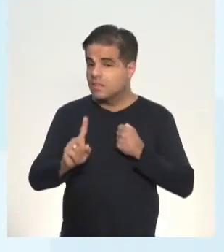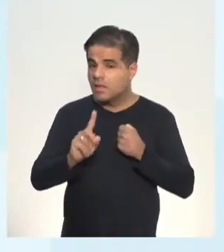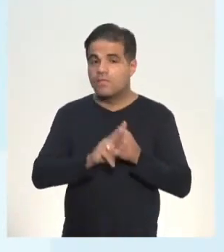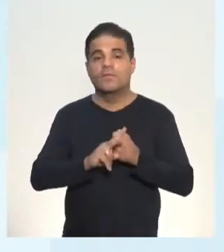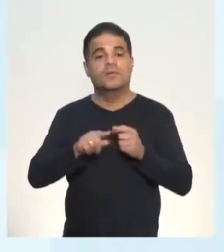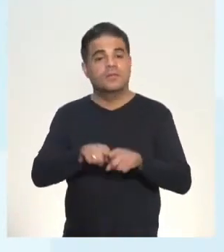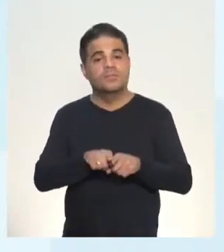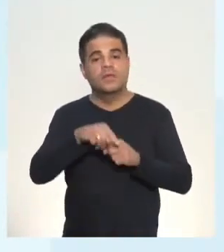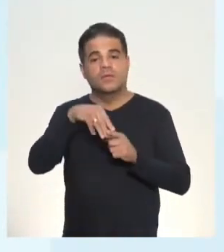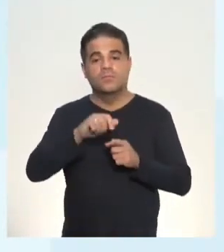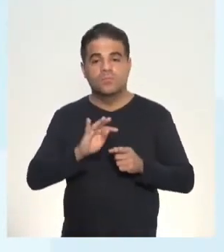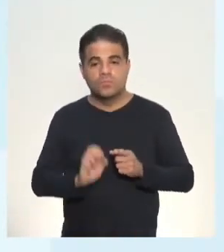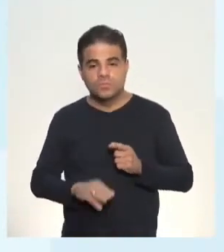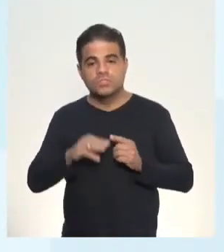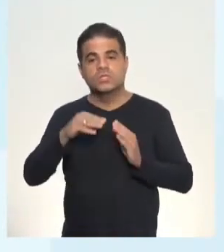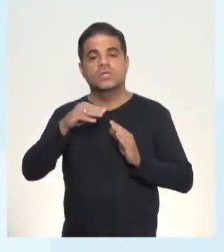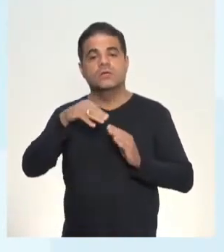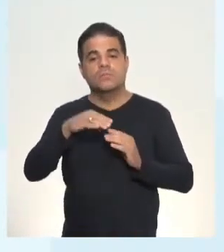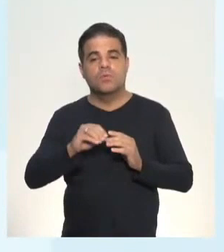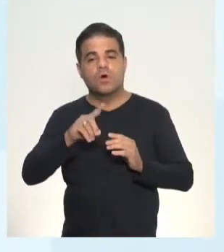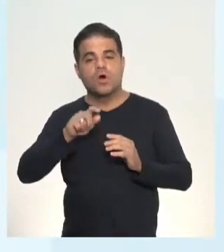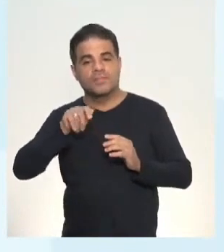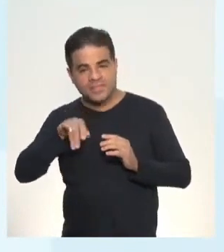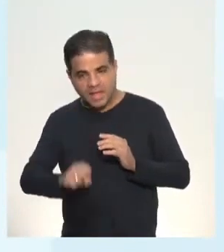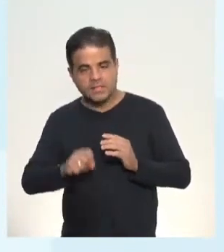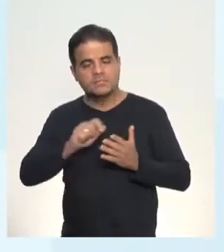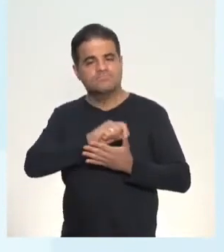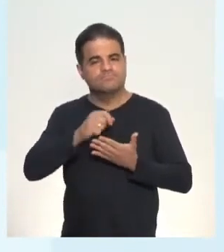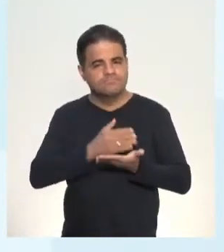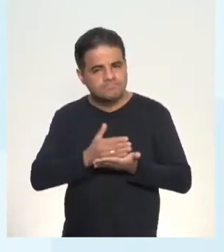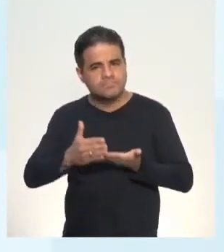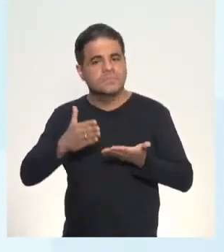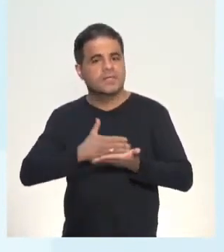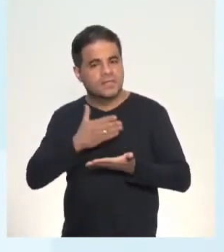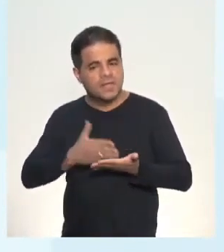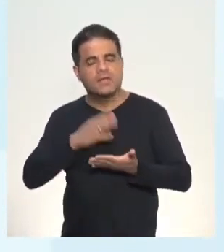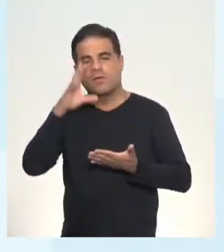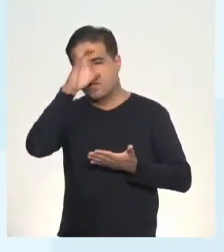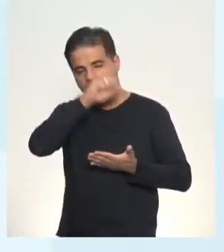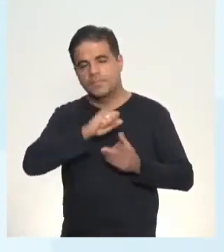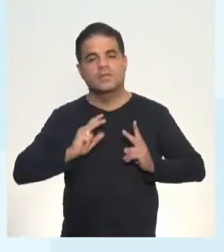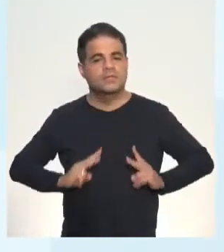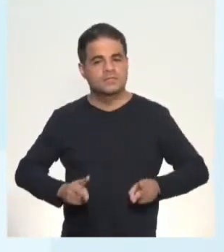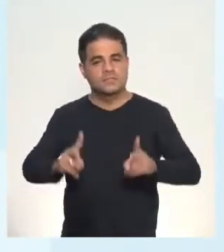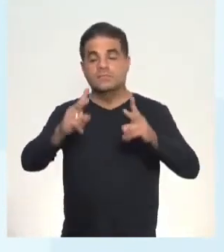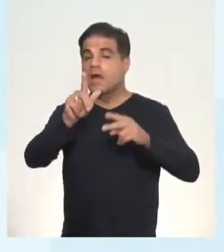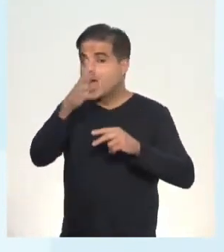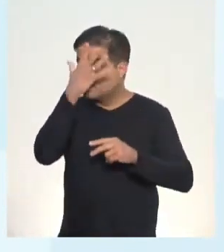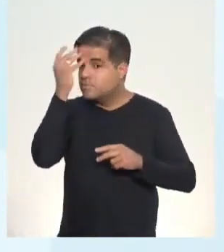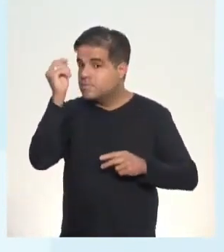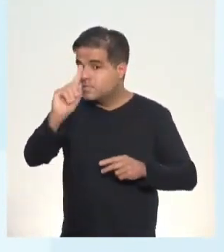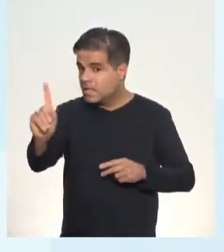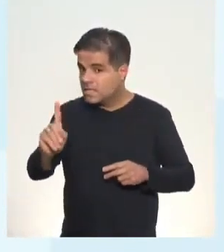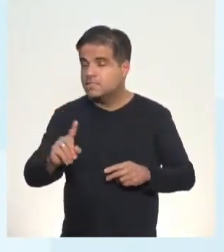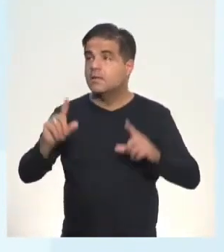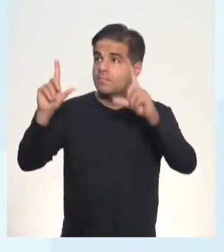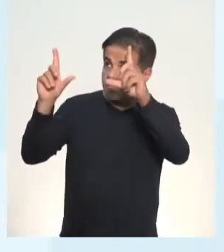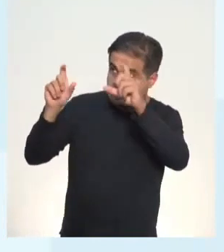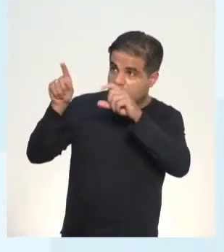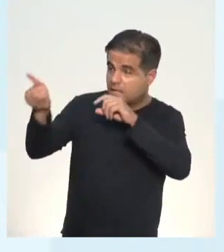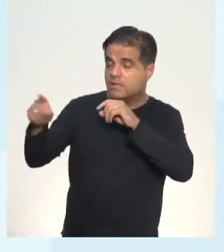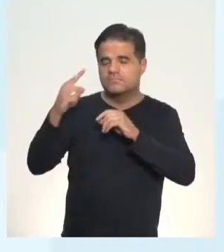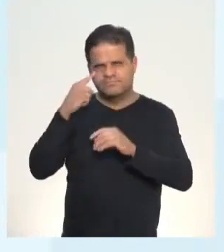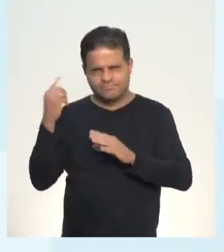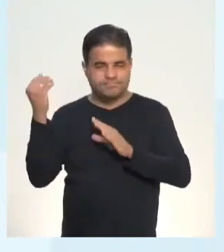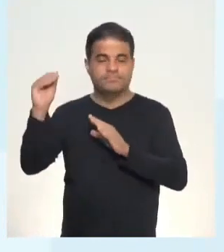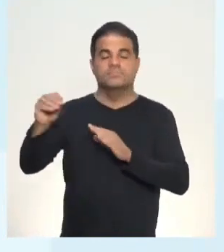e multimodais a partir das atividades do caderno do aluno Aprender Sempre. E não se esqueça, printa aí, está a habilidade